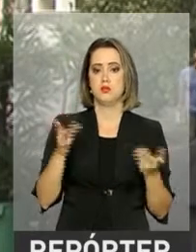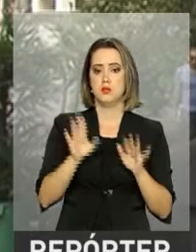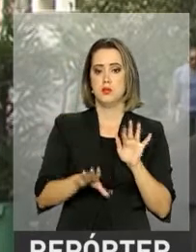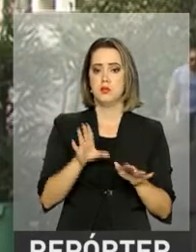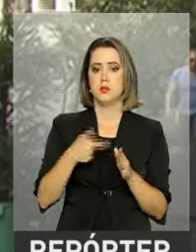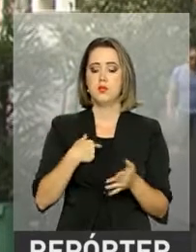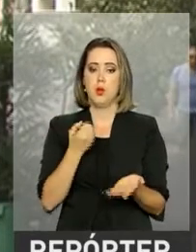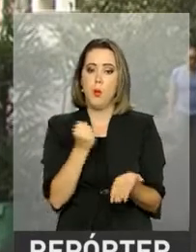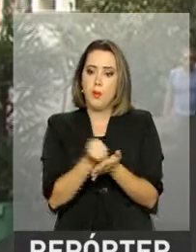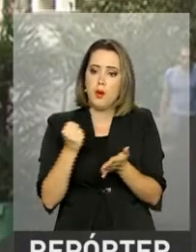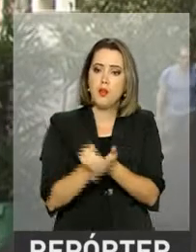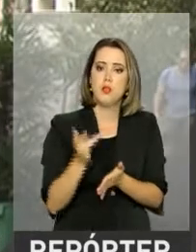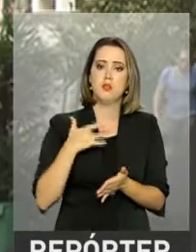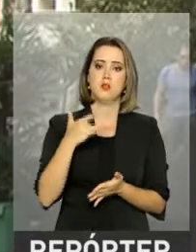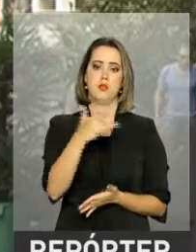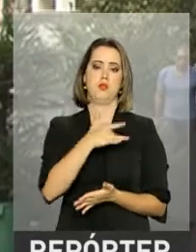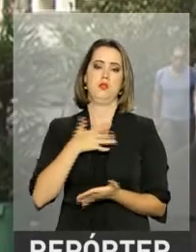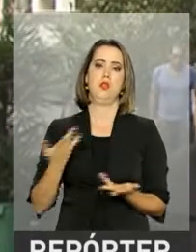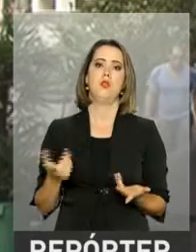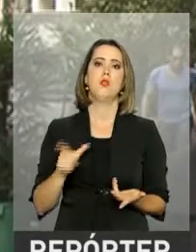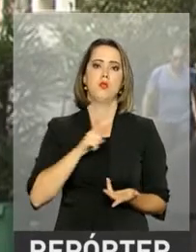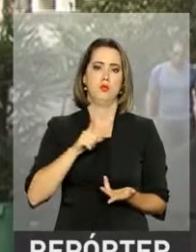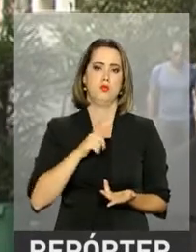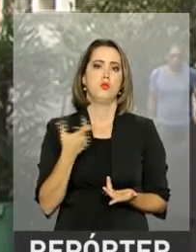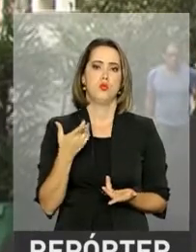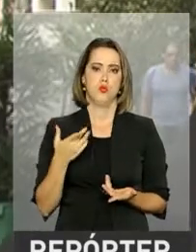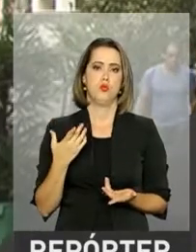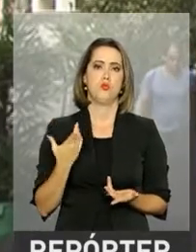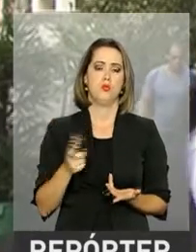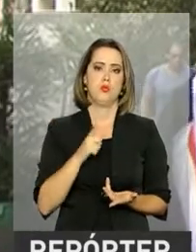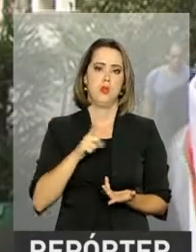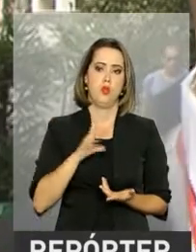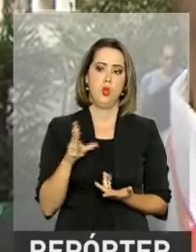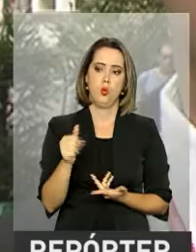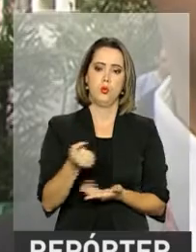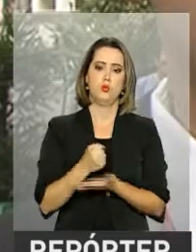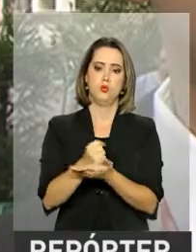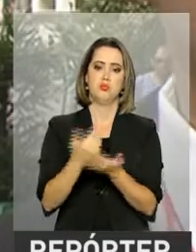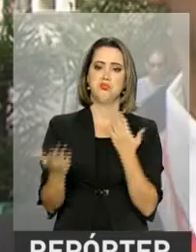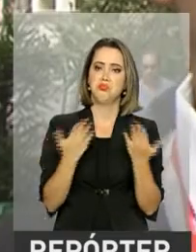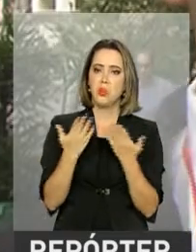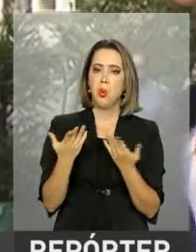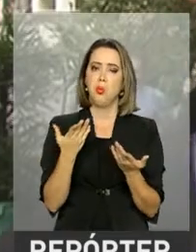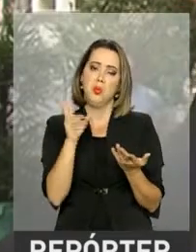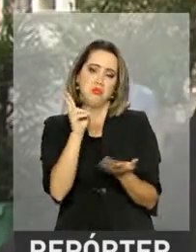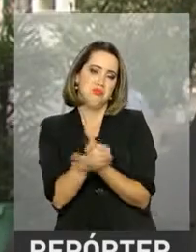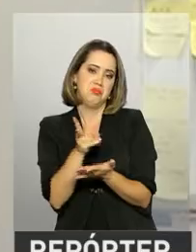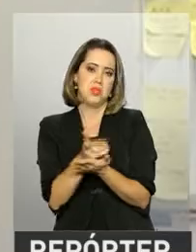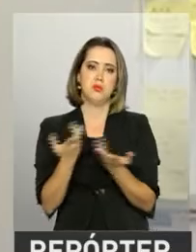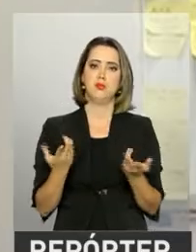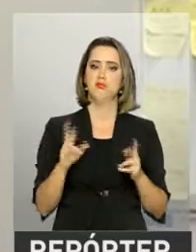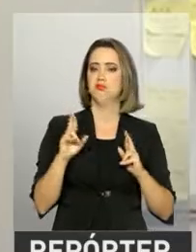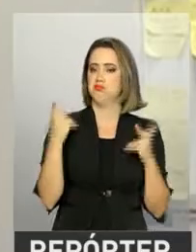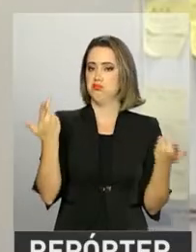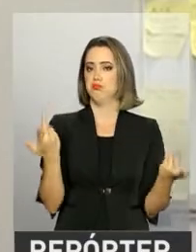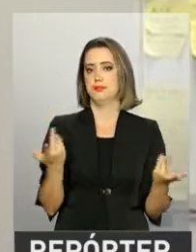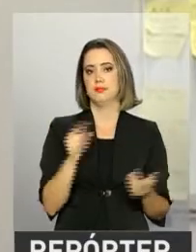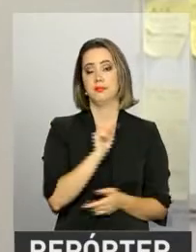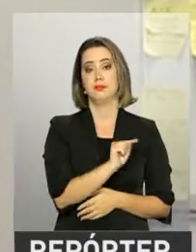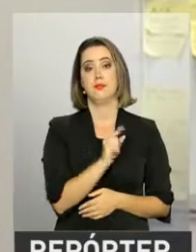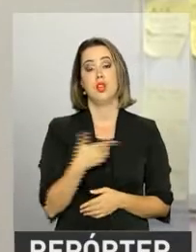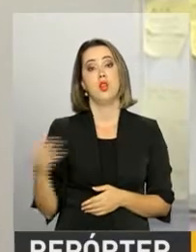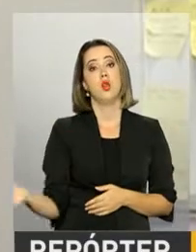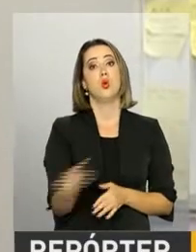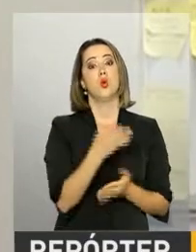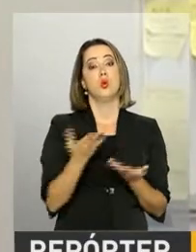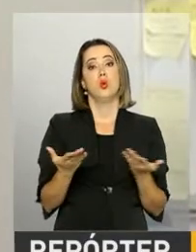né já a terceira todas para a coligação dão nem tão assim o equivalente igual acho que não tem diferença entre um e outro não essa nova geração ela